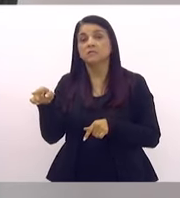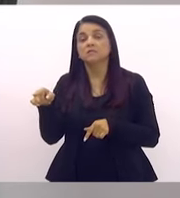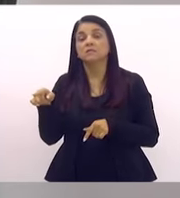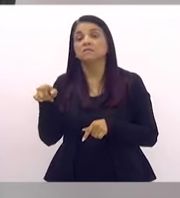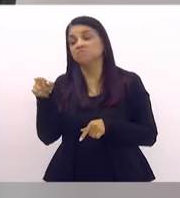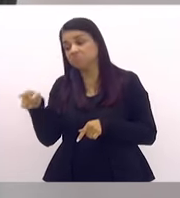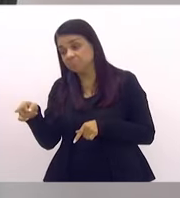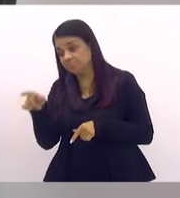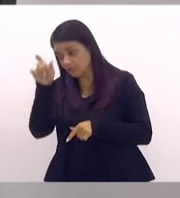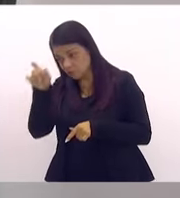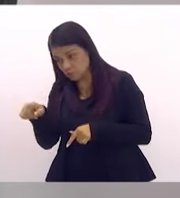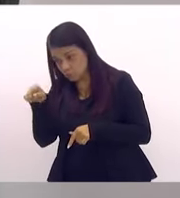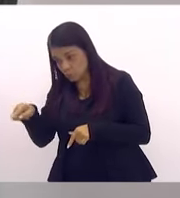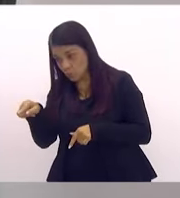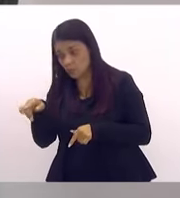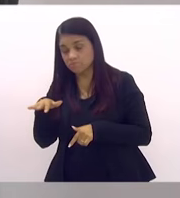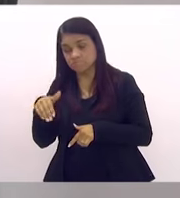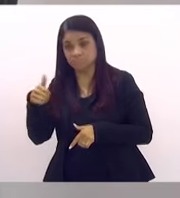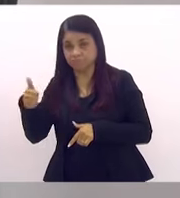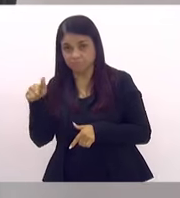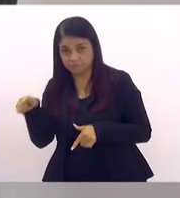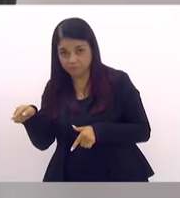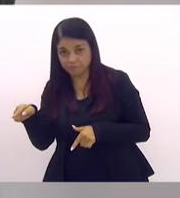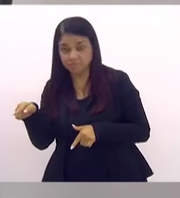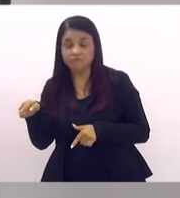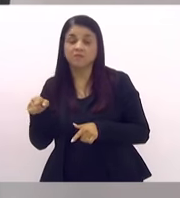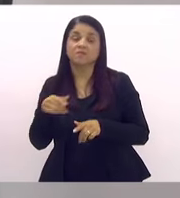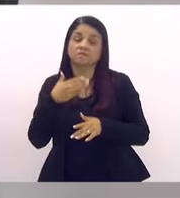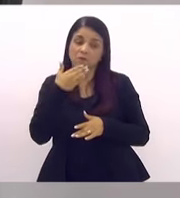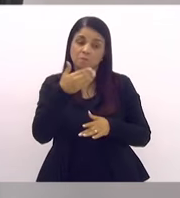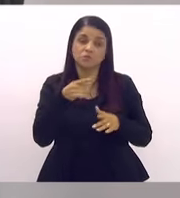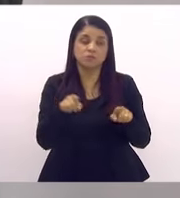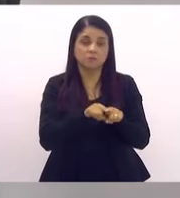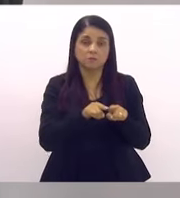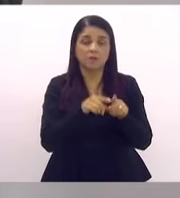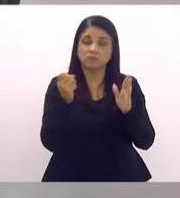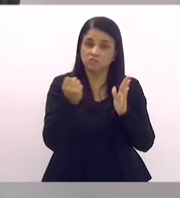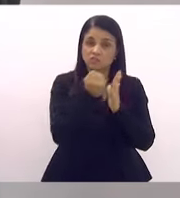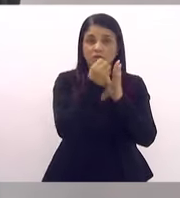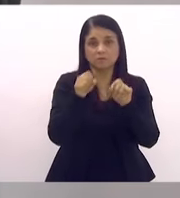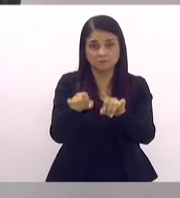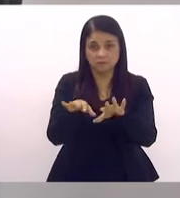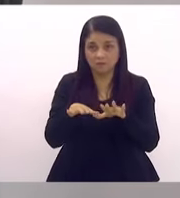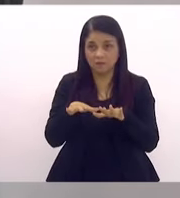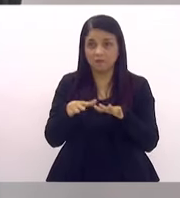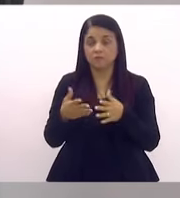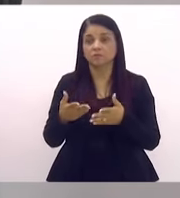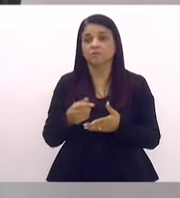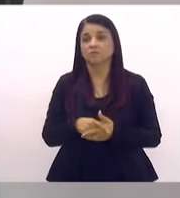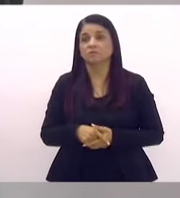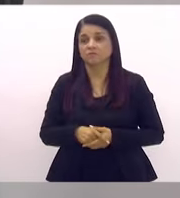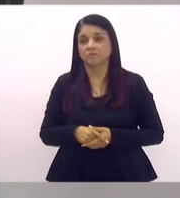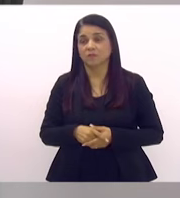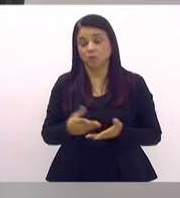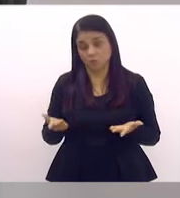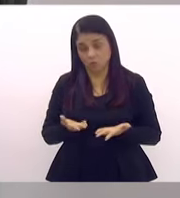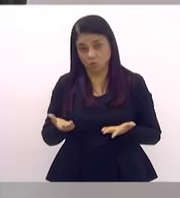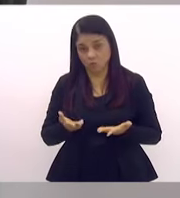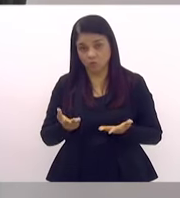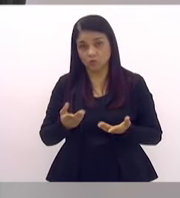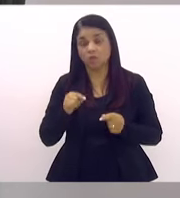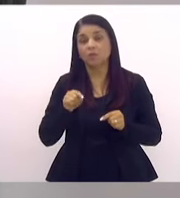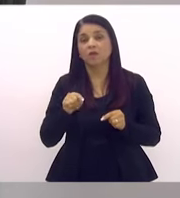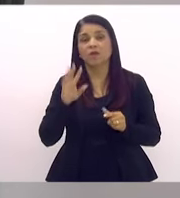pedir o destaque em plenário. O plenário vai ser soberano para dirimir a matéria, qualquer circunstância. Eu acho que o que a gente está fazendo aqui é